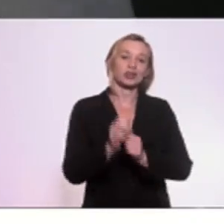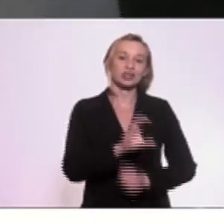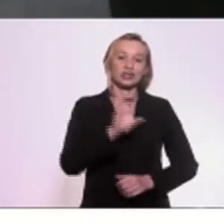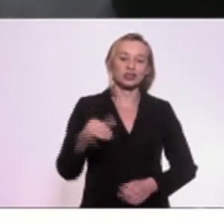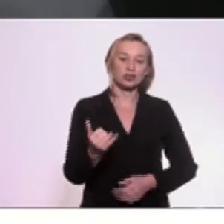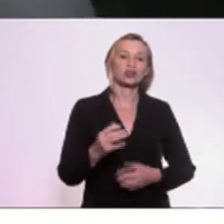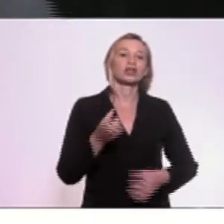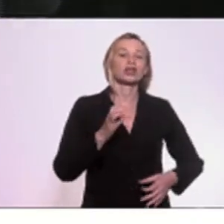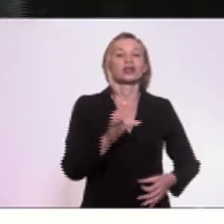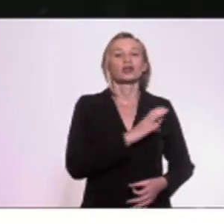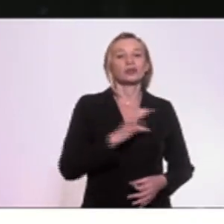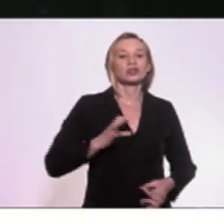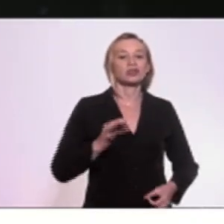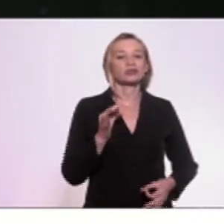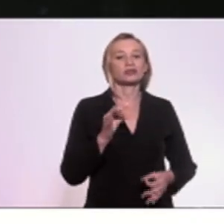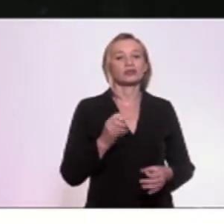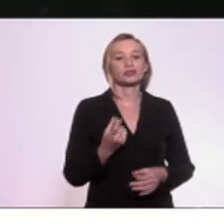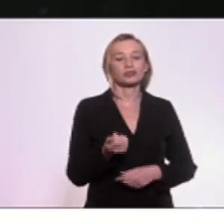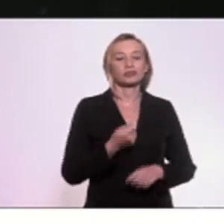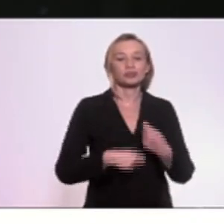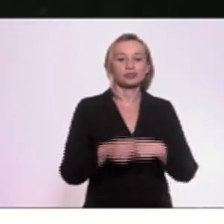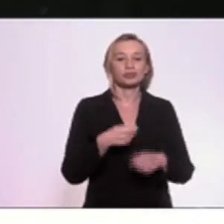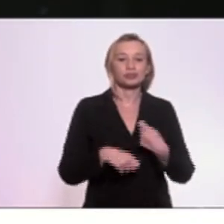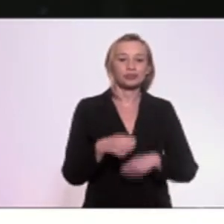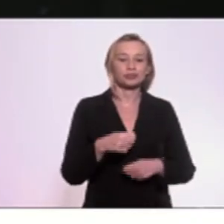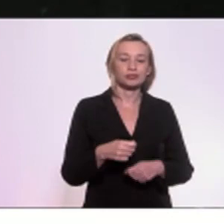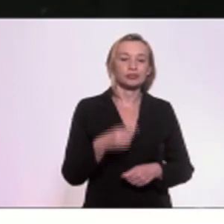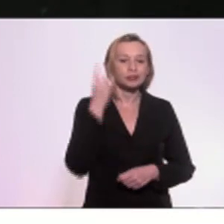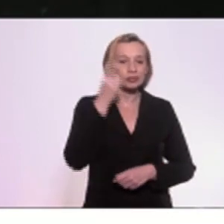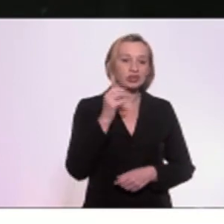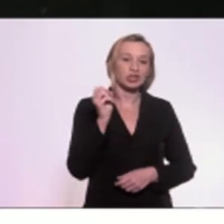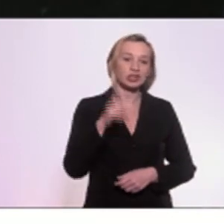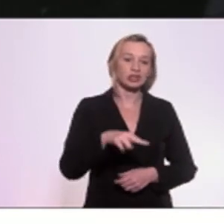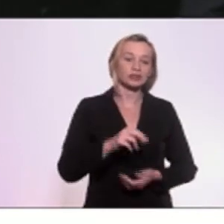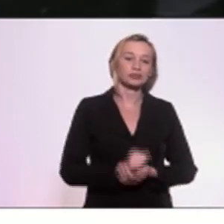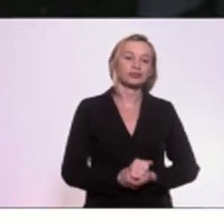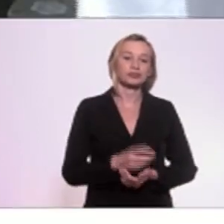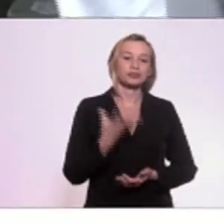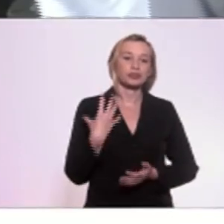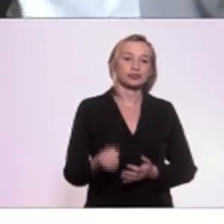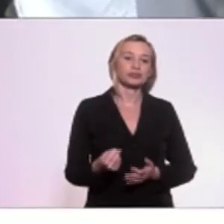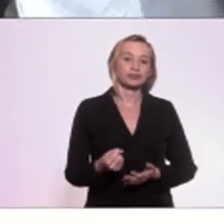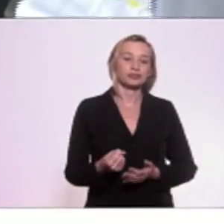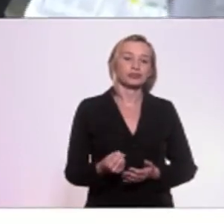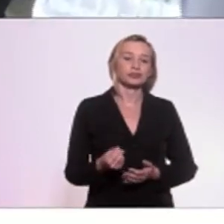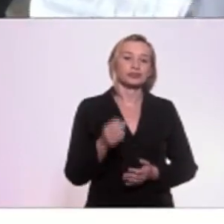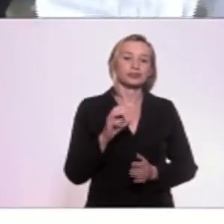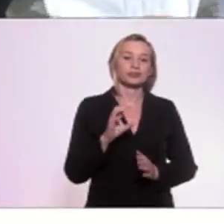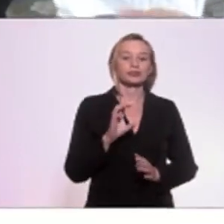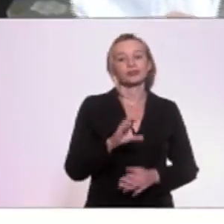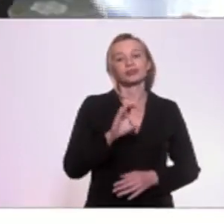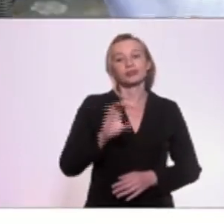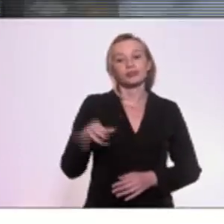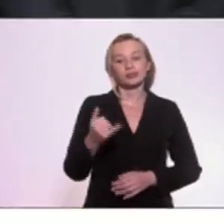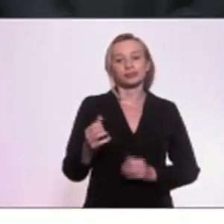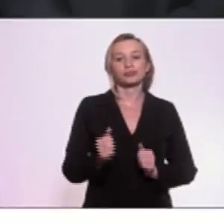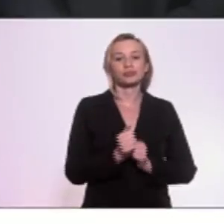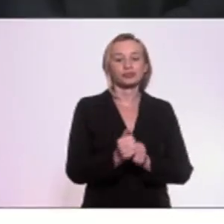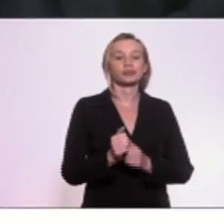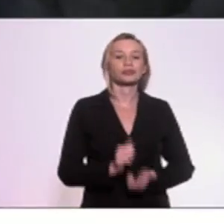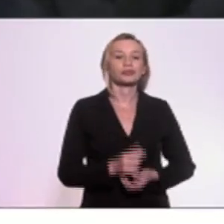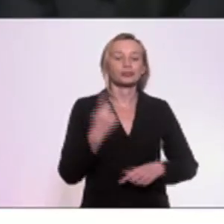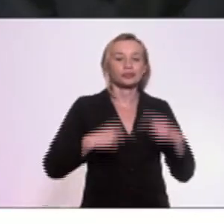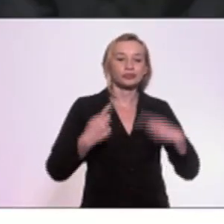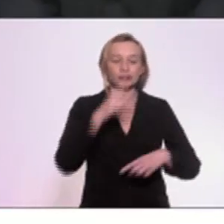Comissão de Economia e Indústria e Comércio, deputado Renan Ferreirinha. Senhor presidente, parecer favorável, acompanhando a CCJ. Com os pareceres emitidos